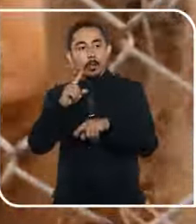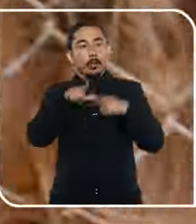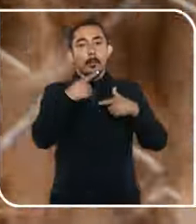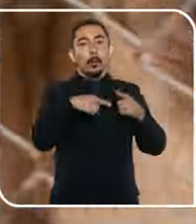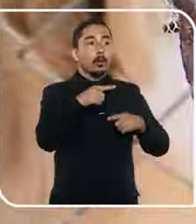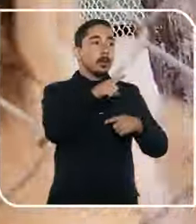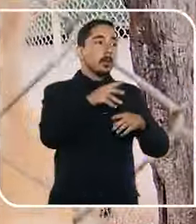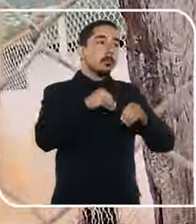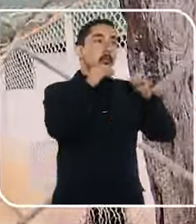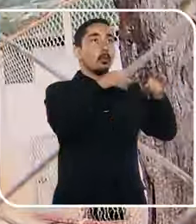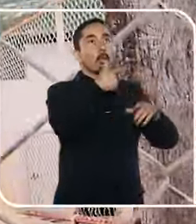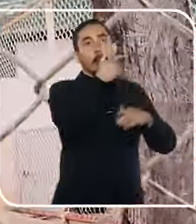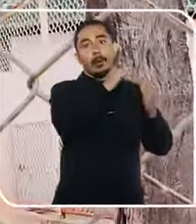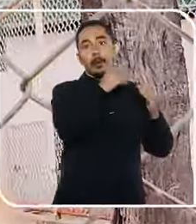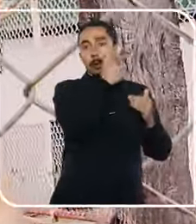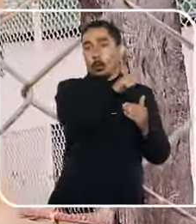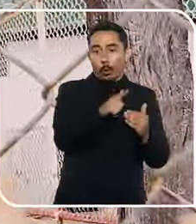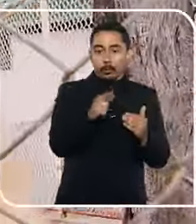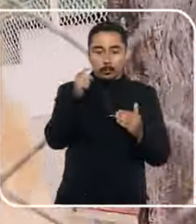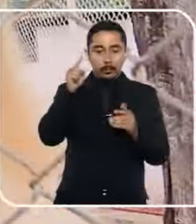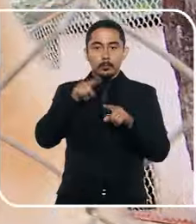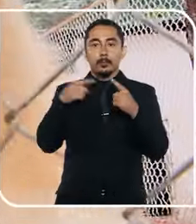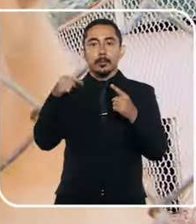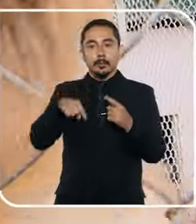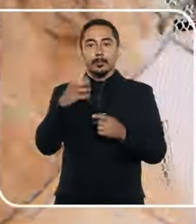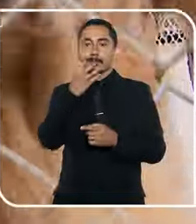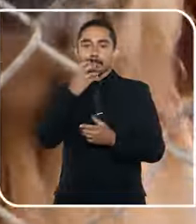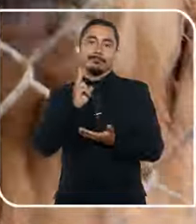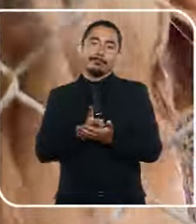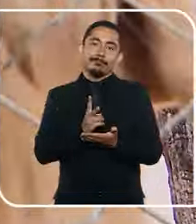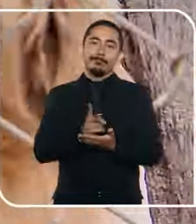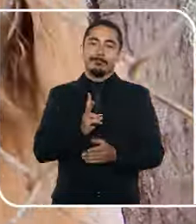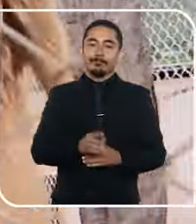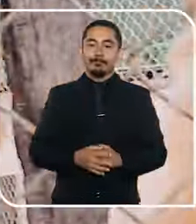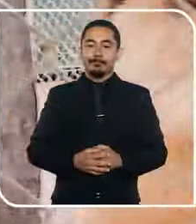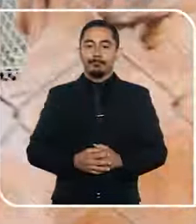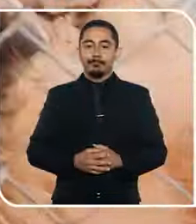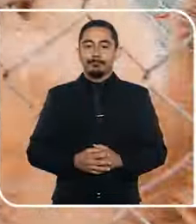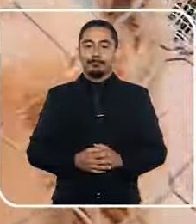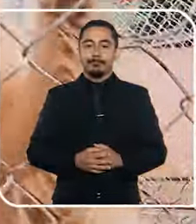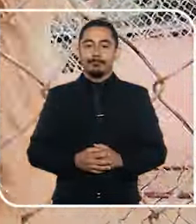foi morar em uma casa, outro em outra, mas aqui a rotina do cachorro continua igual.